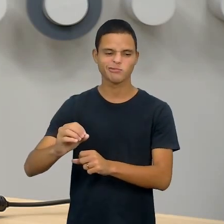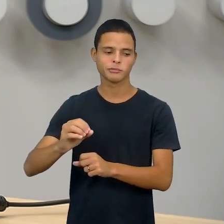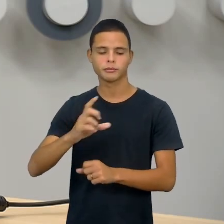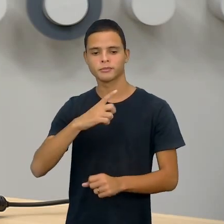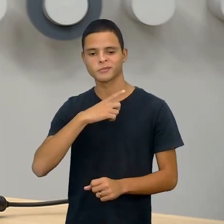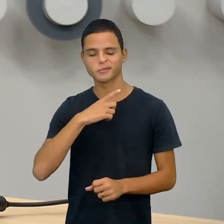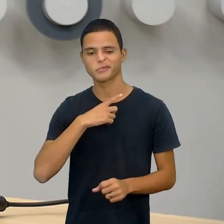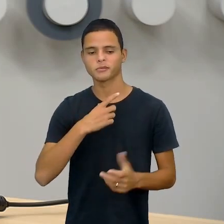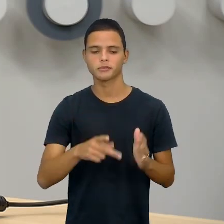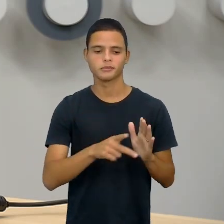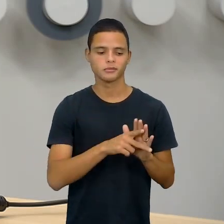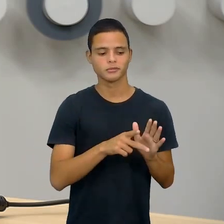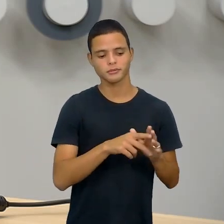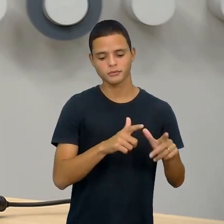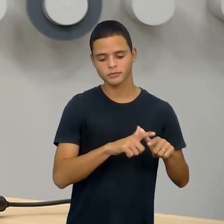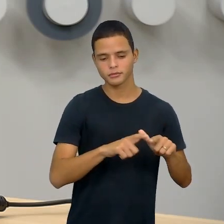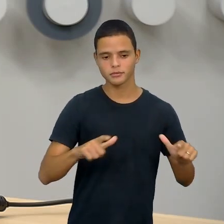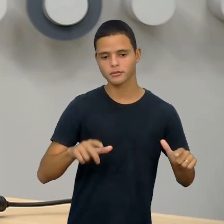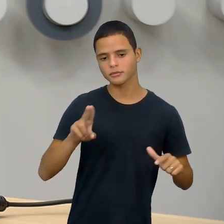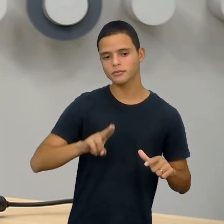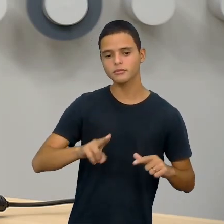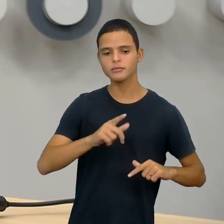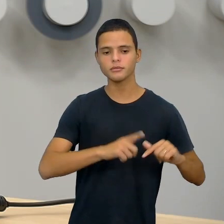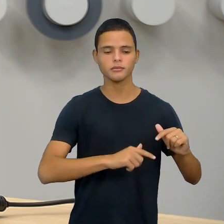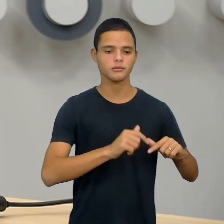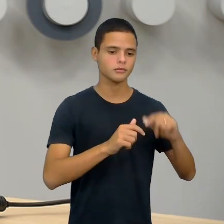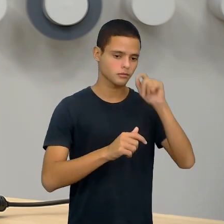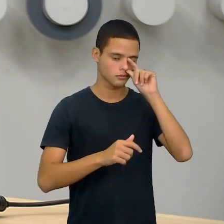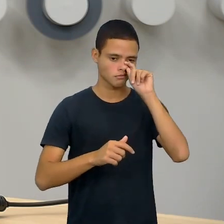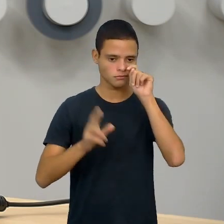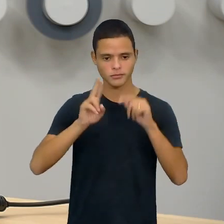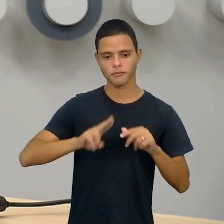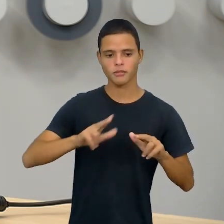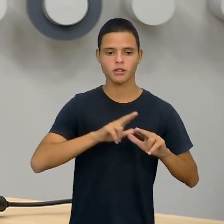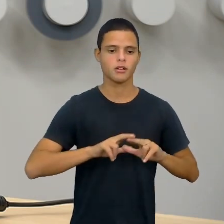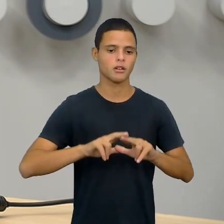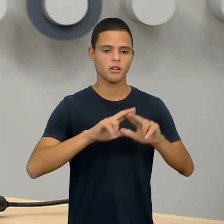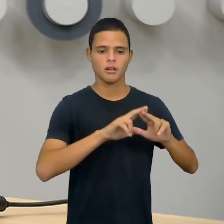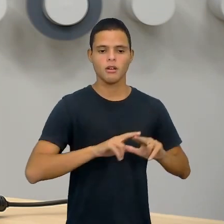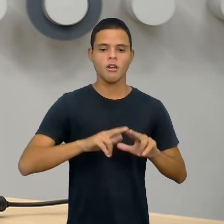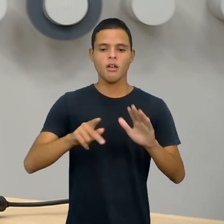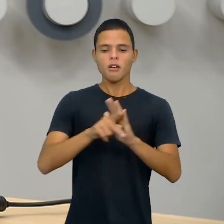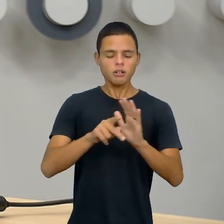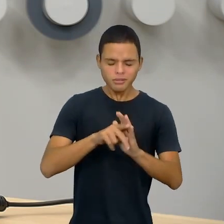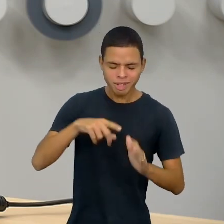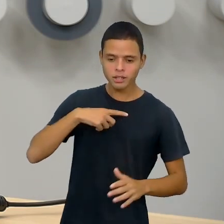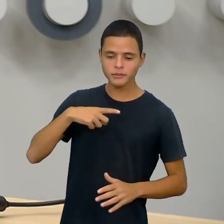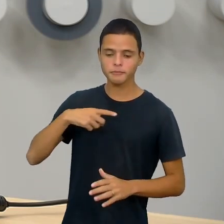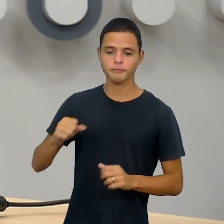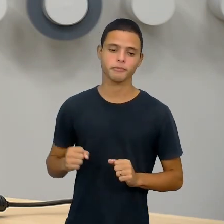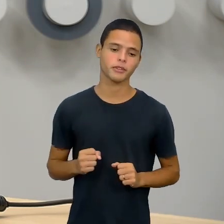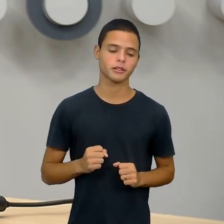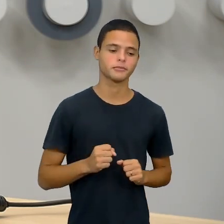principalmente o posicionamento do sol, os materiais utilizados, reciclagem, construção,